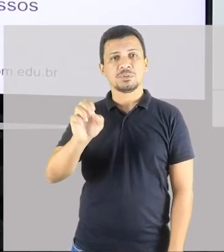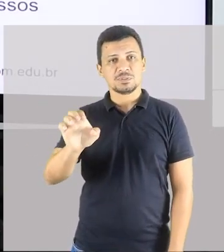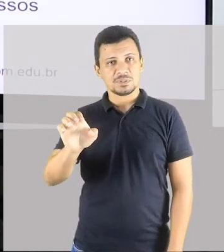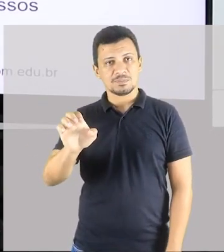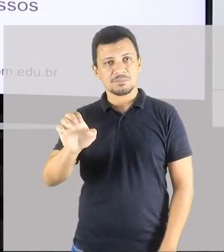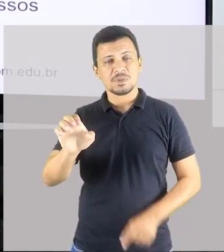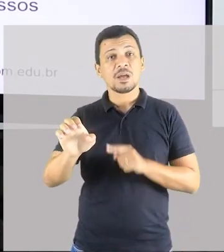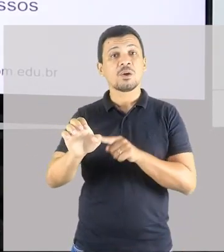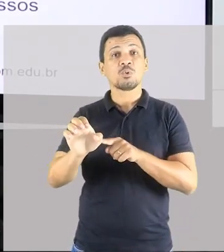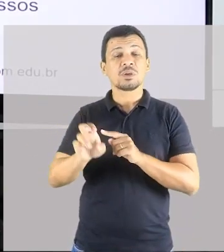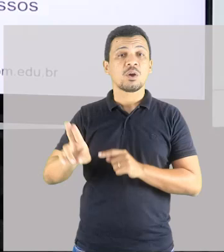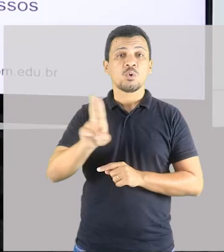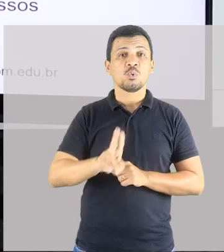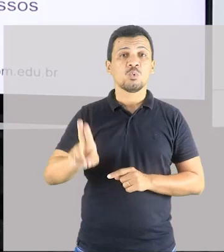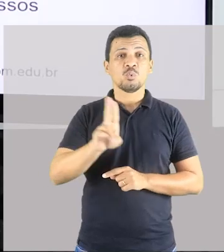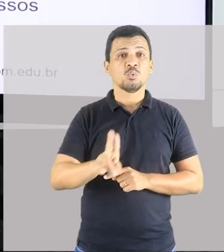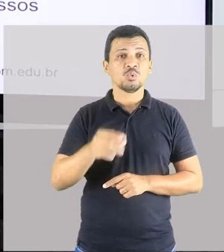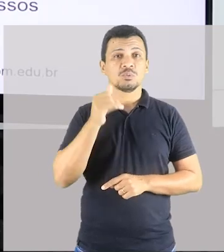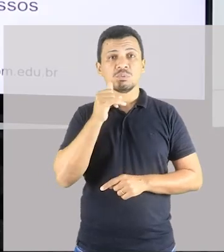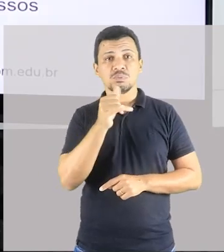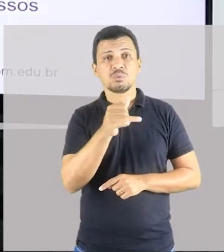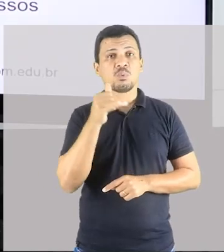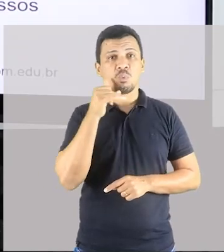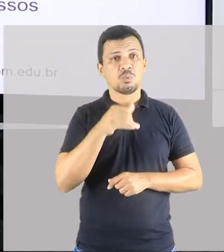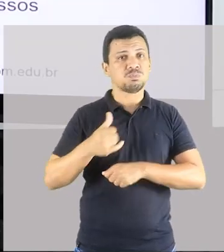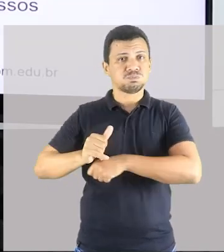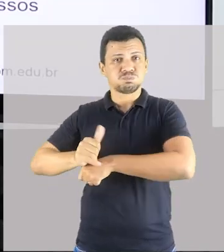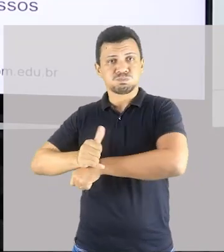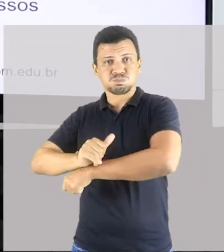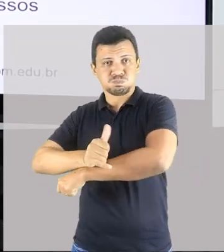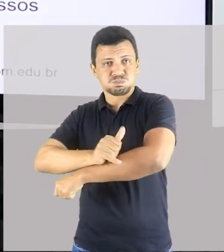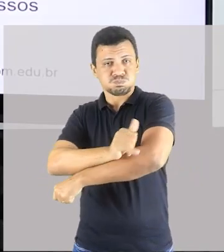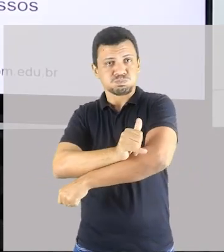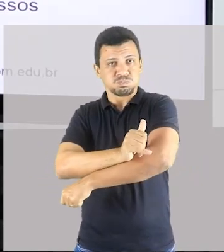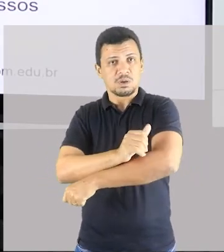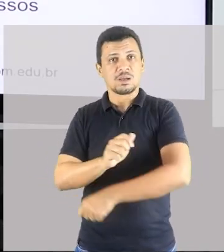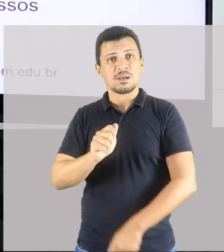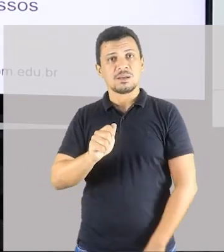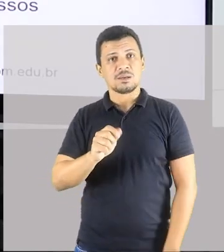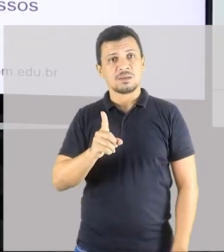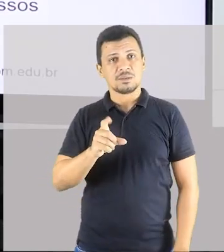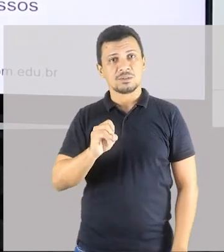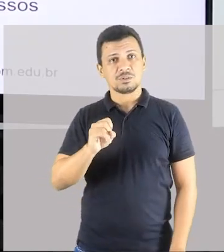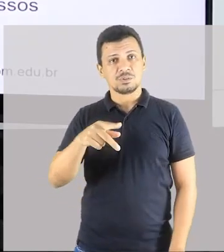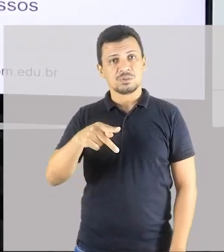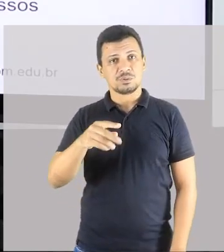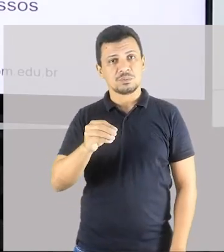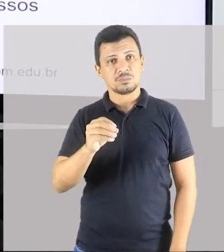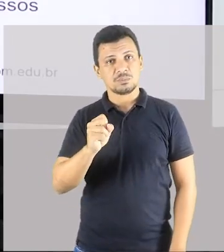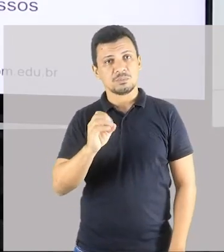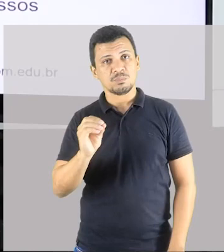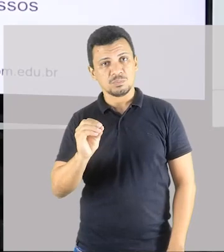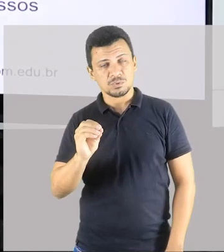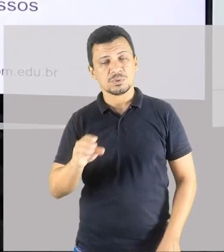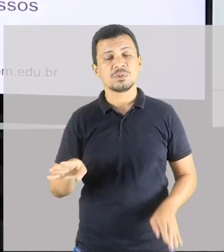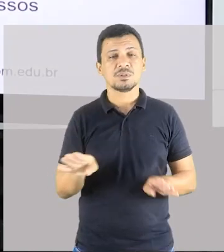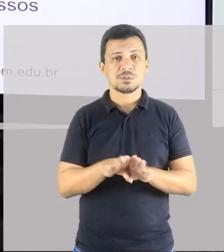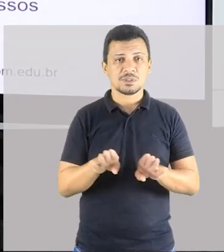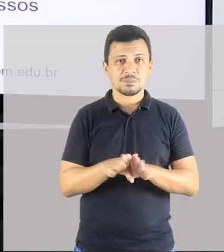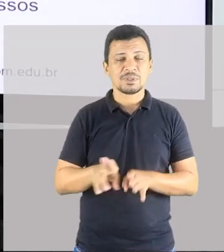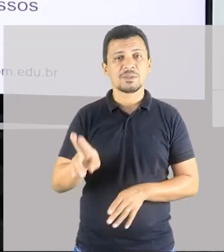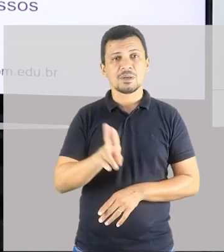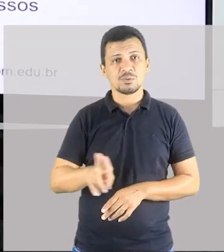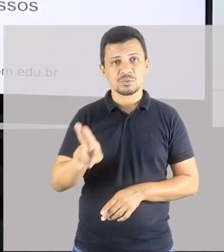ali, que vai ser a utilização da gordura que está no tecido adiposo. Então, ele é muito utilizado para